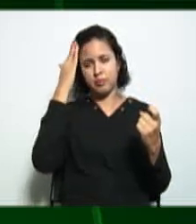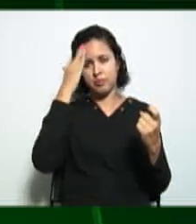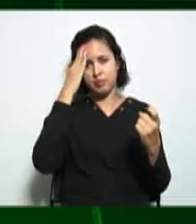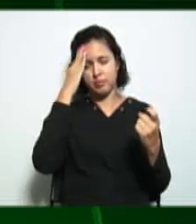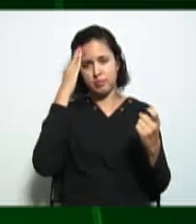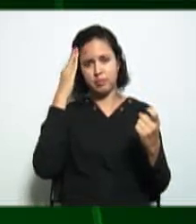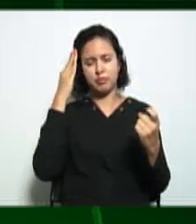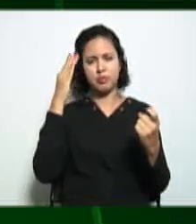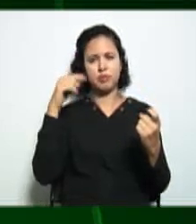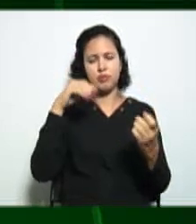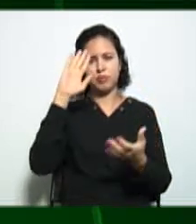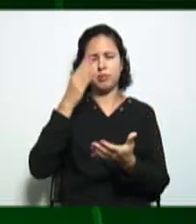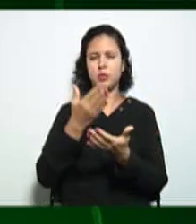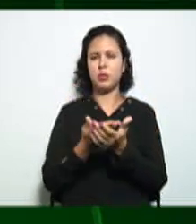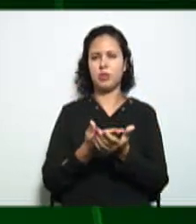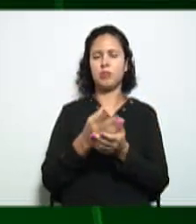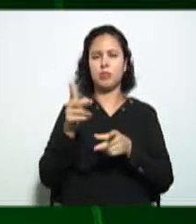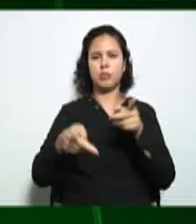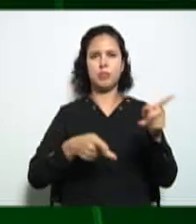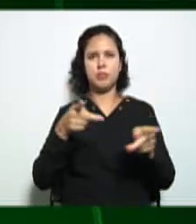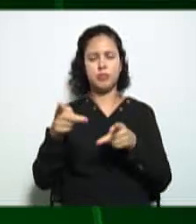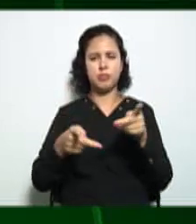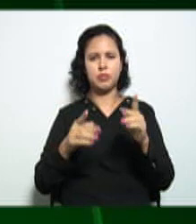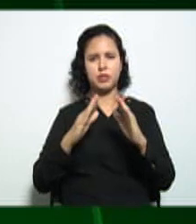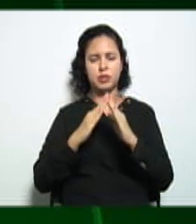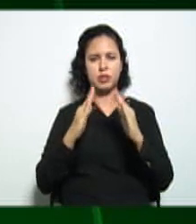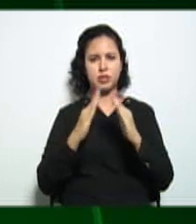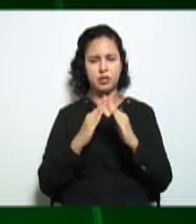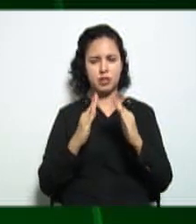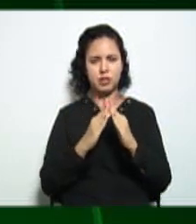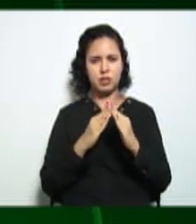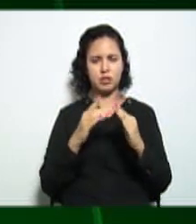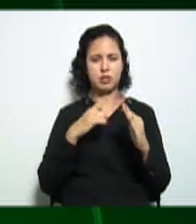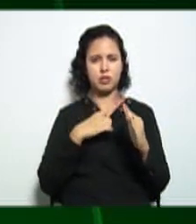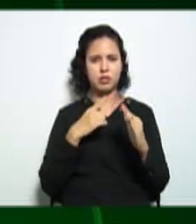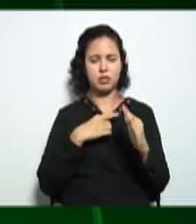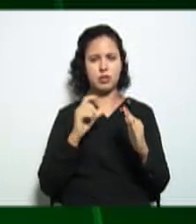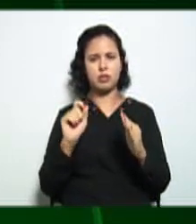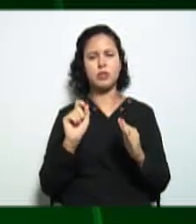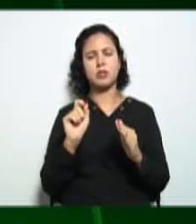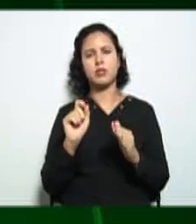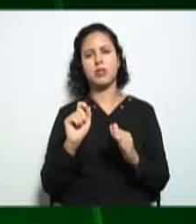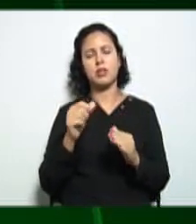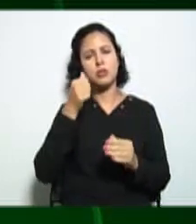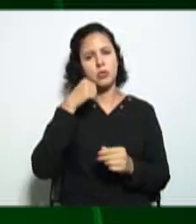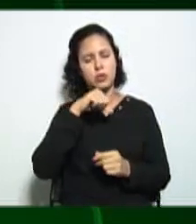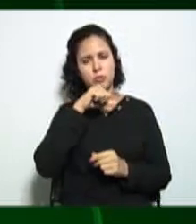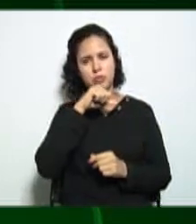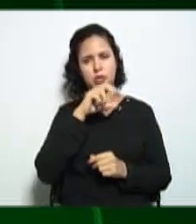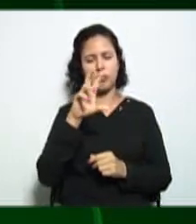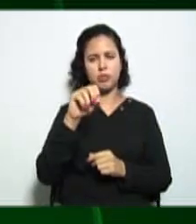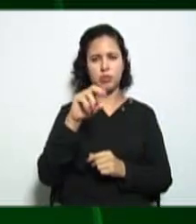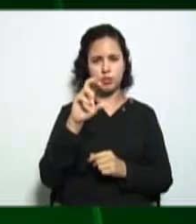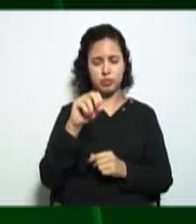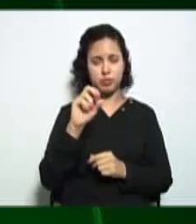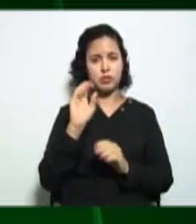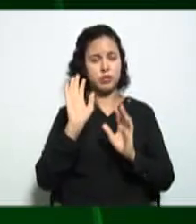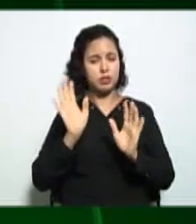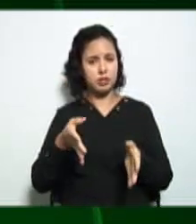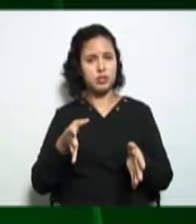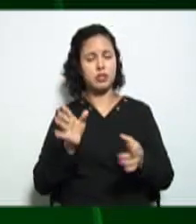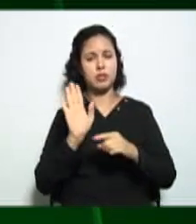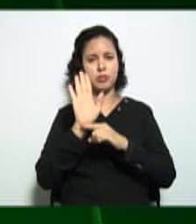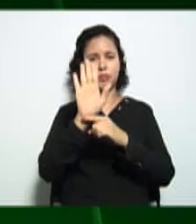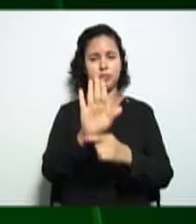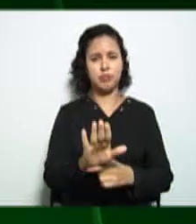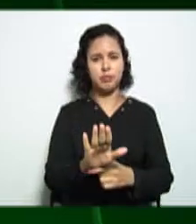segue alguma crendice popular. Em casa mesmo, quando você tem alguma dor, pode ser que a sua mãe ou a sua avó já tenham te